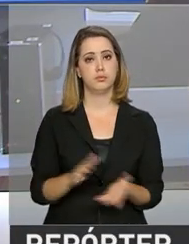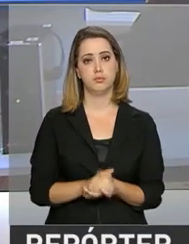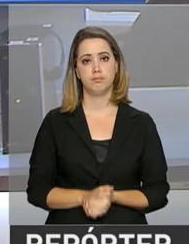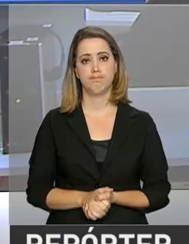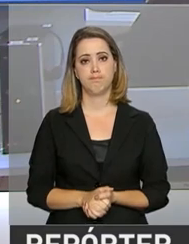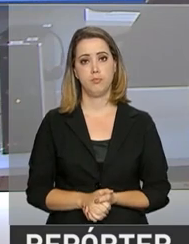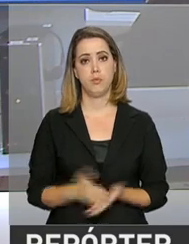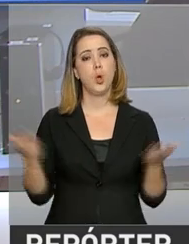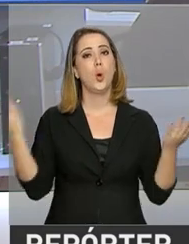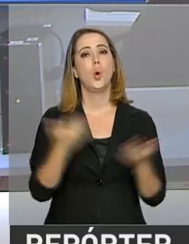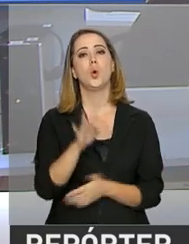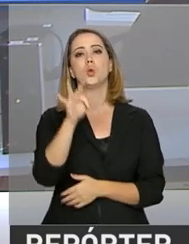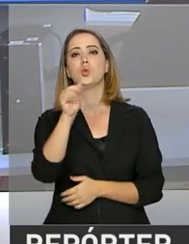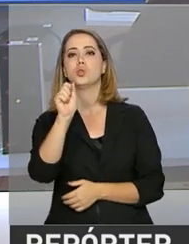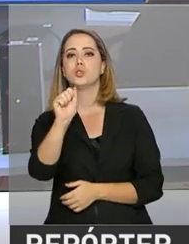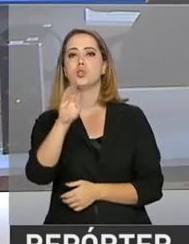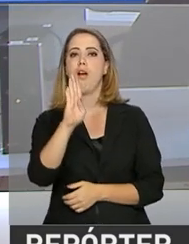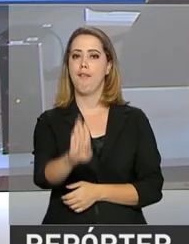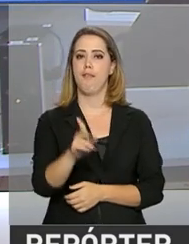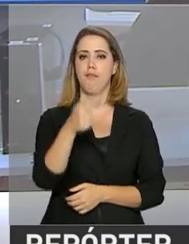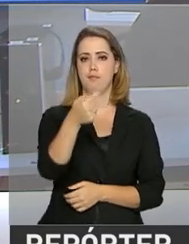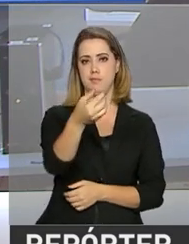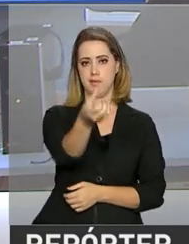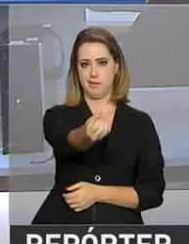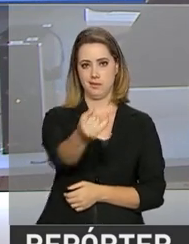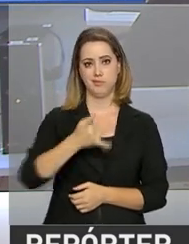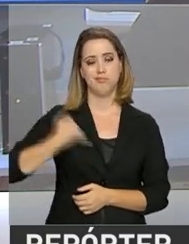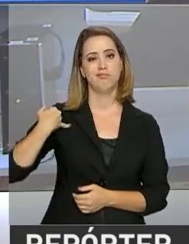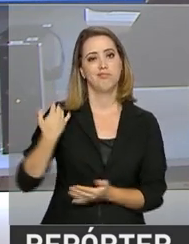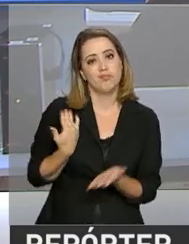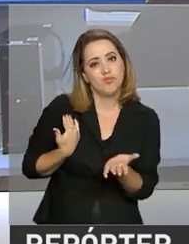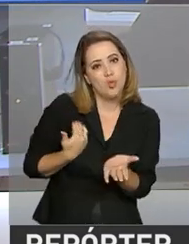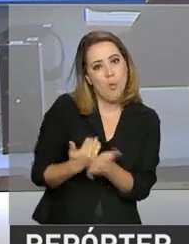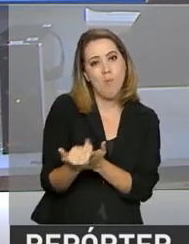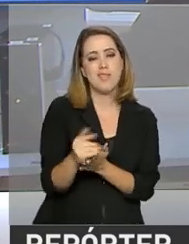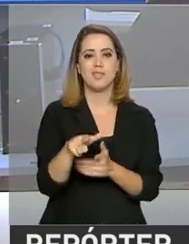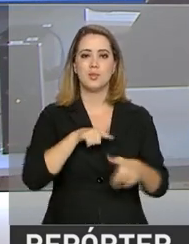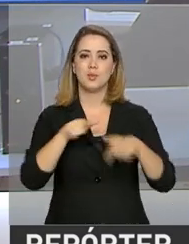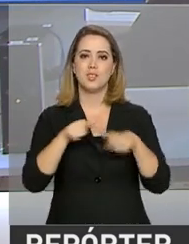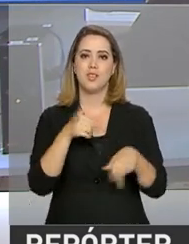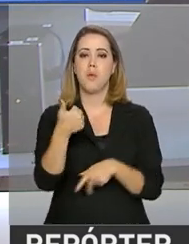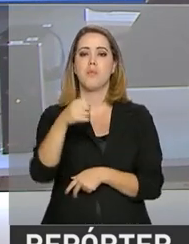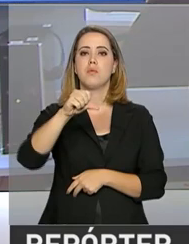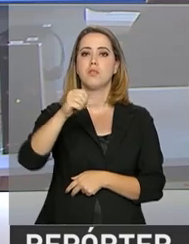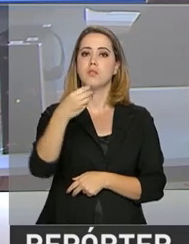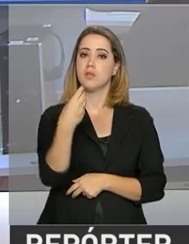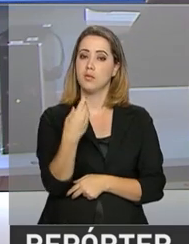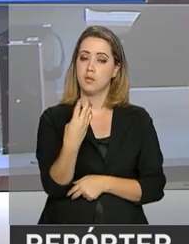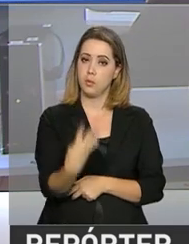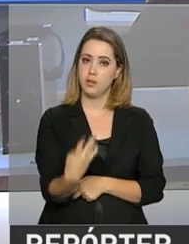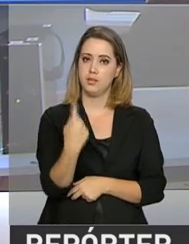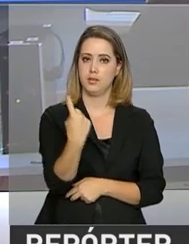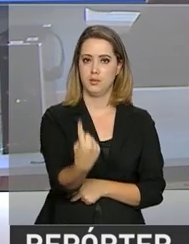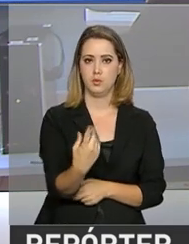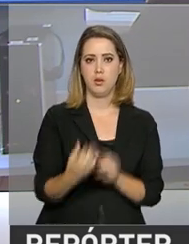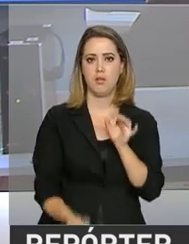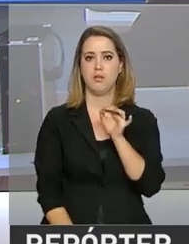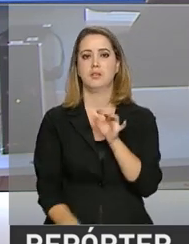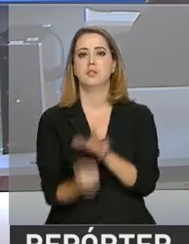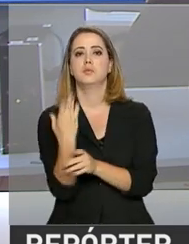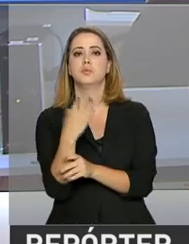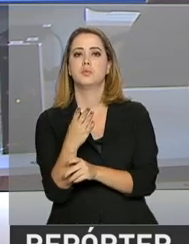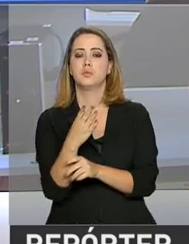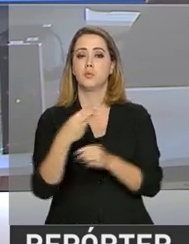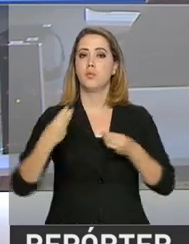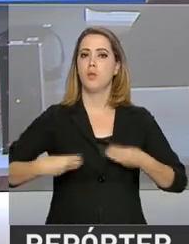FAB completa hoje 7 6 anos desde o início das atividades em 1941 com a criação